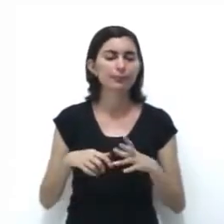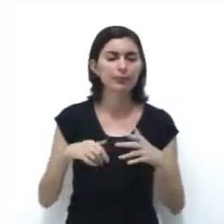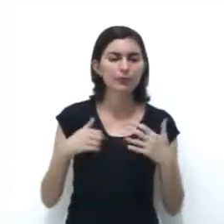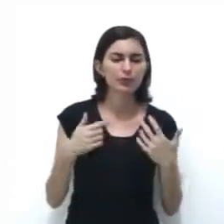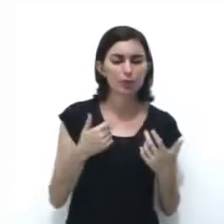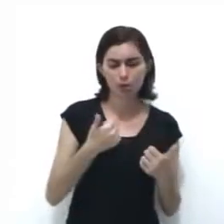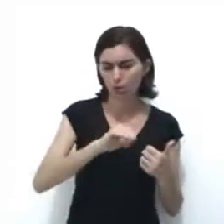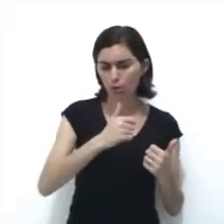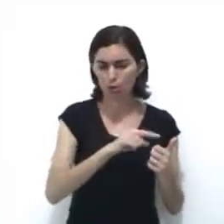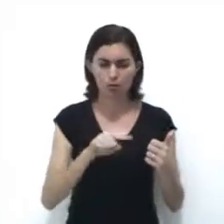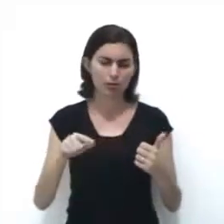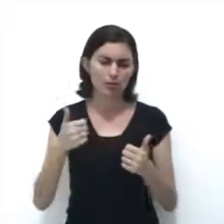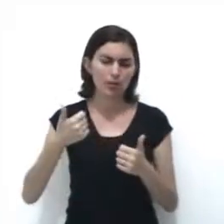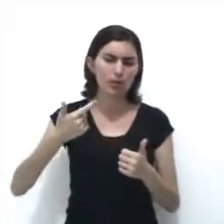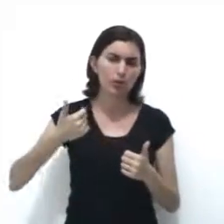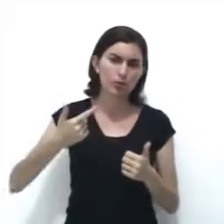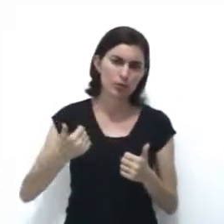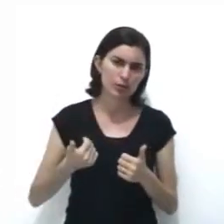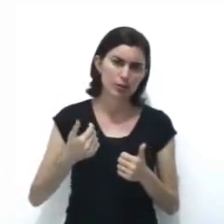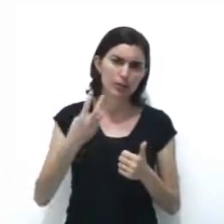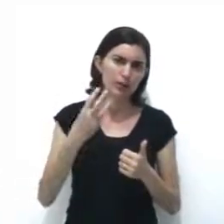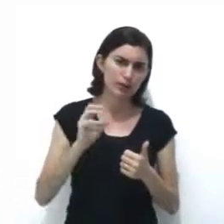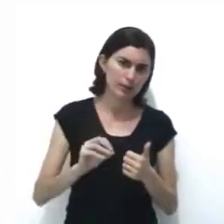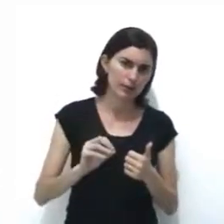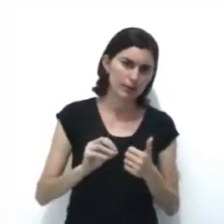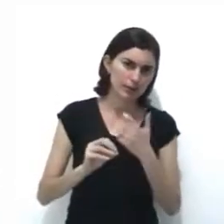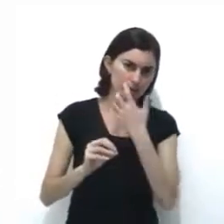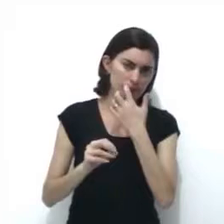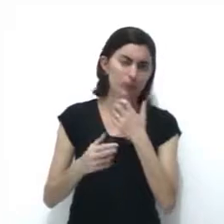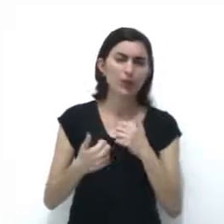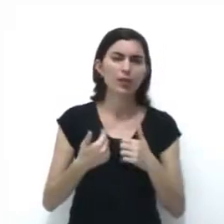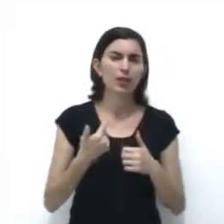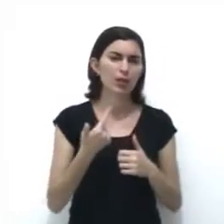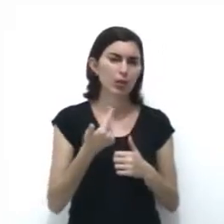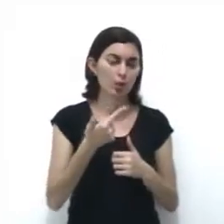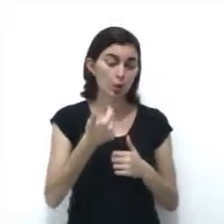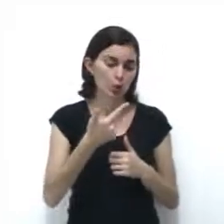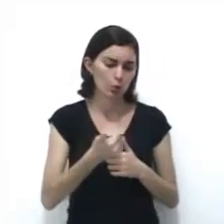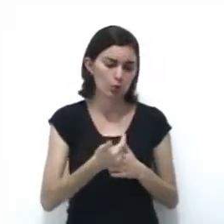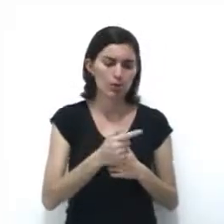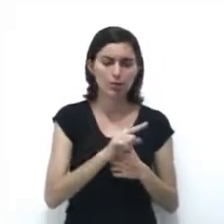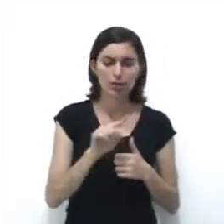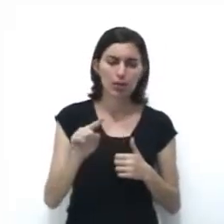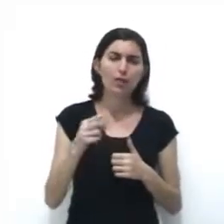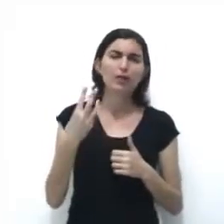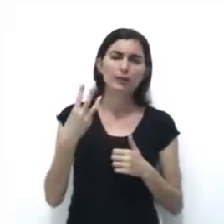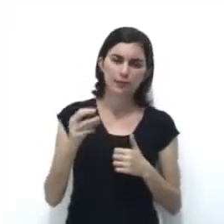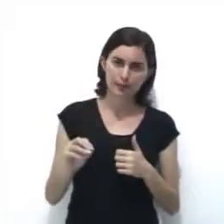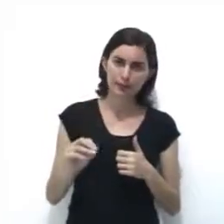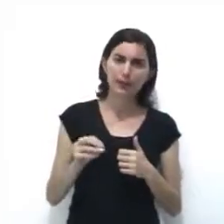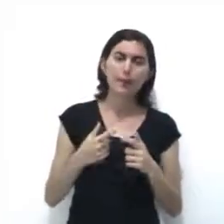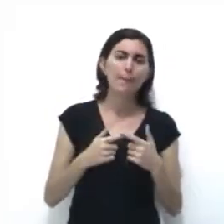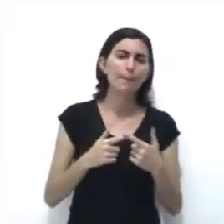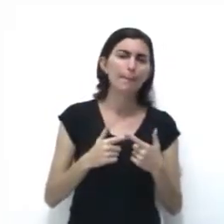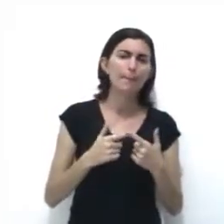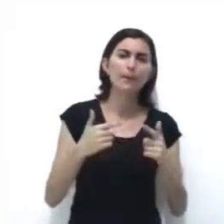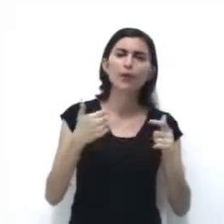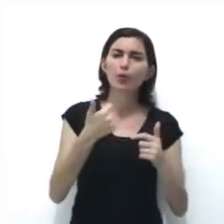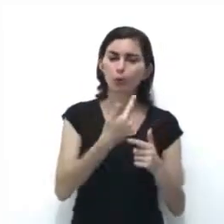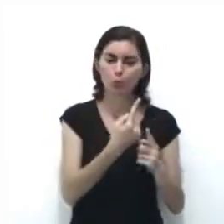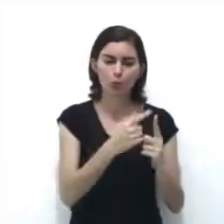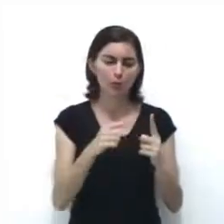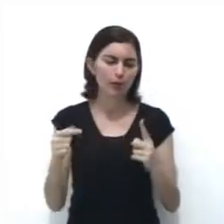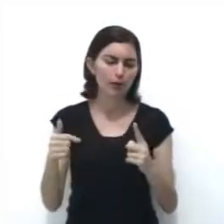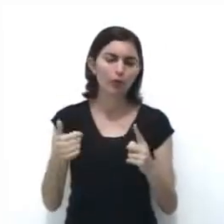graus. De 11 para 12, 30 graus. De 12 para 1, 30 graus. E de 1